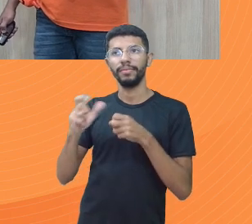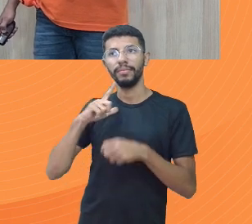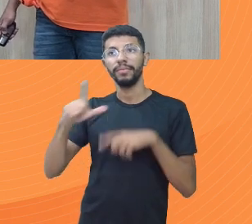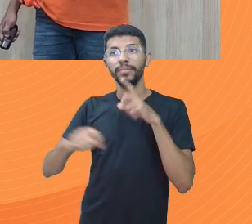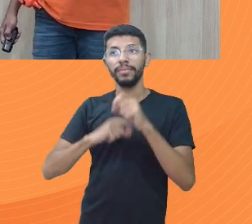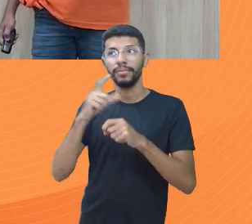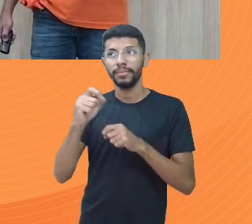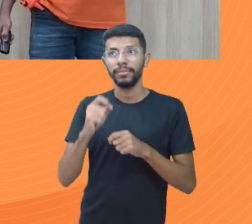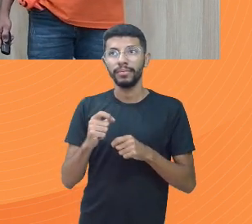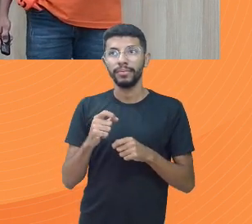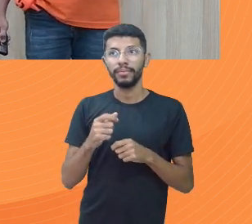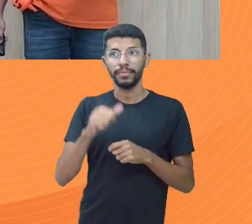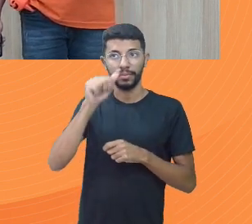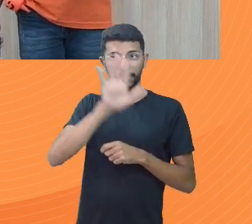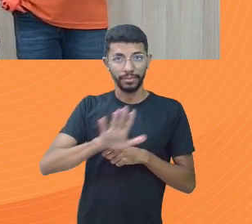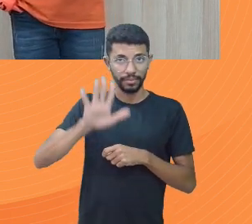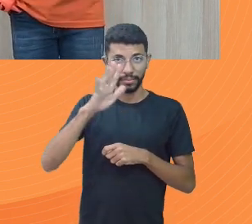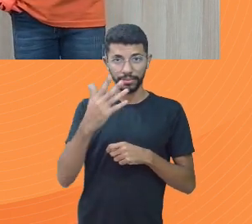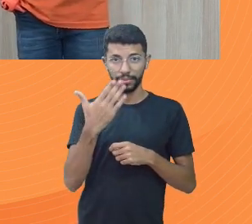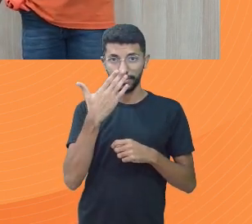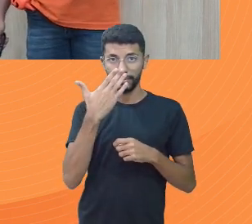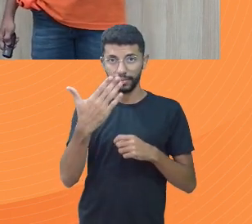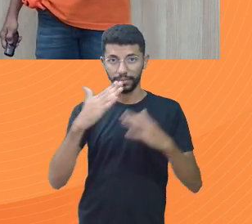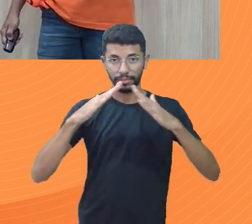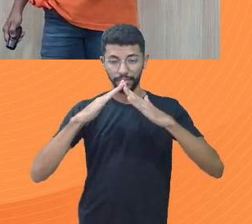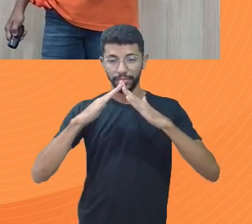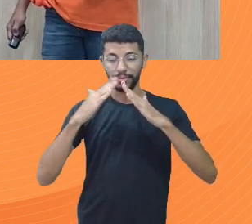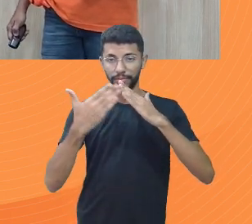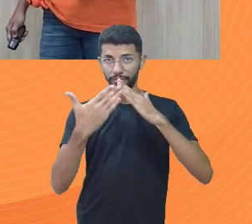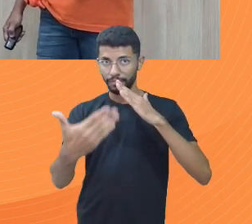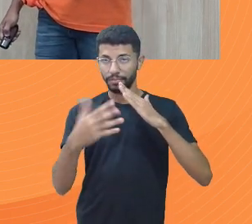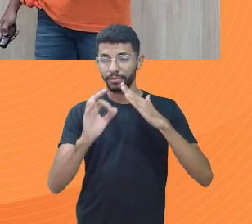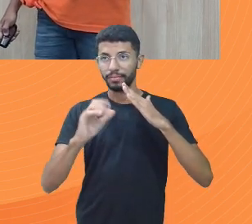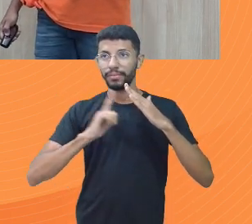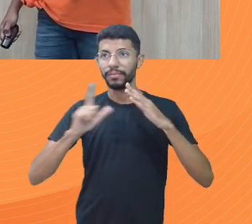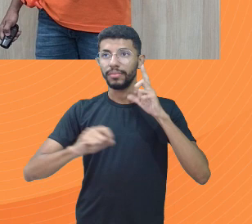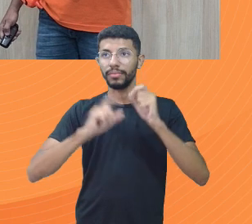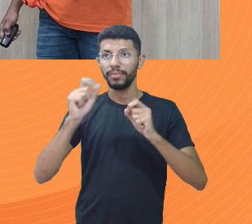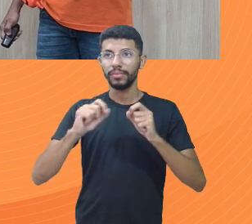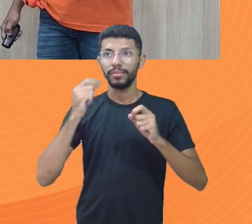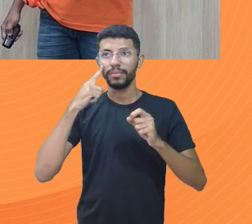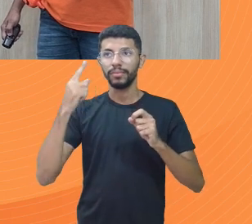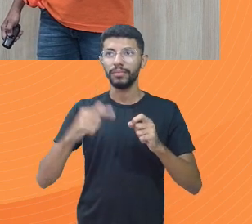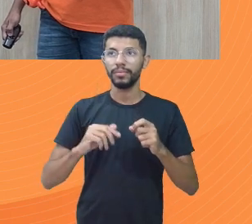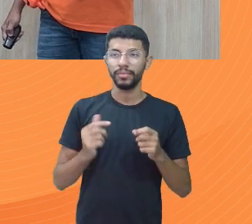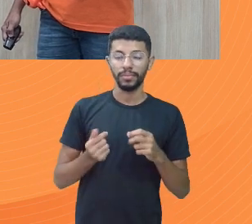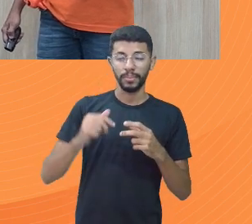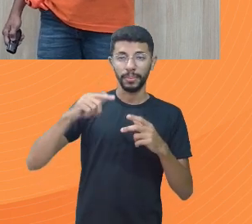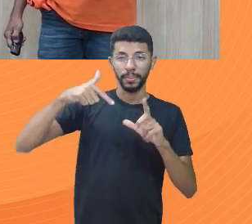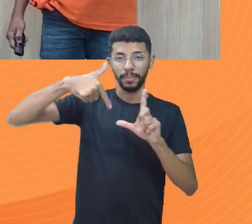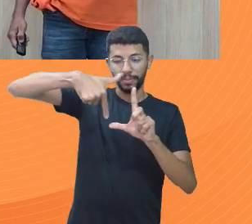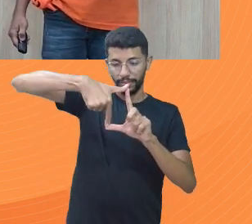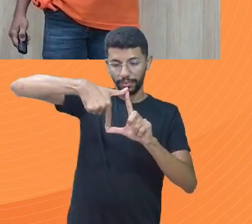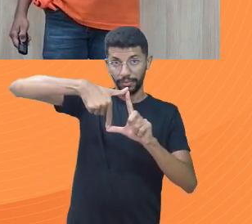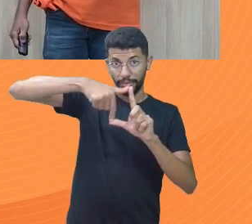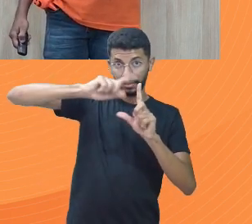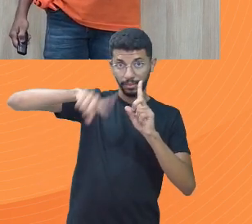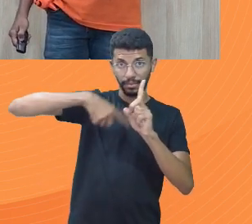a área frontal dessas casas, ela é formada por um retângulo e um